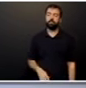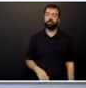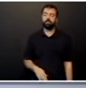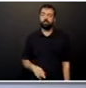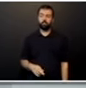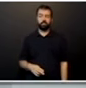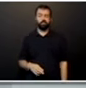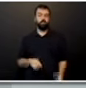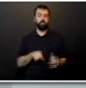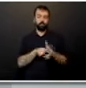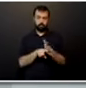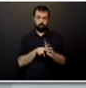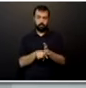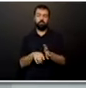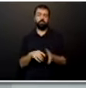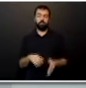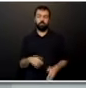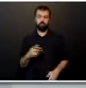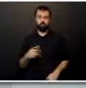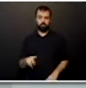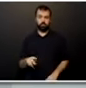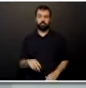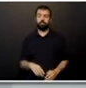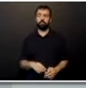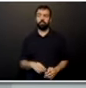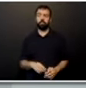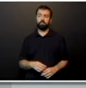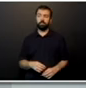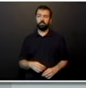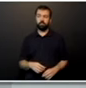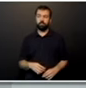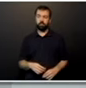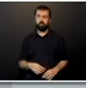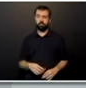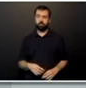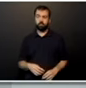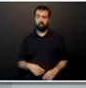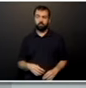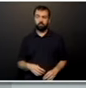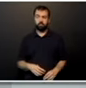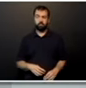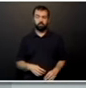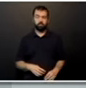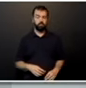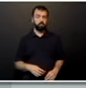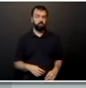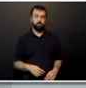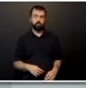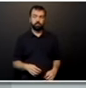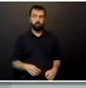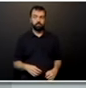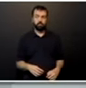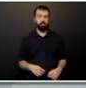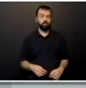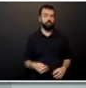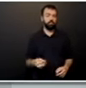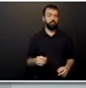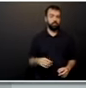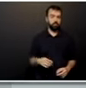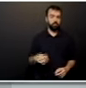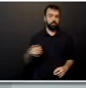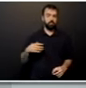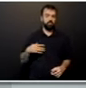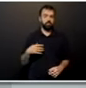é mais uma questão tratando de razão e o simulado o melhor ideb a razão entre as alturas